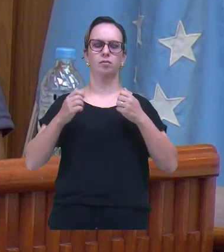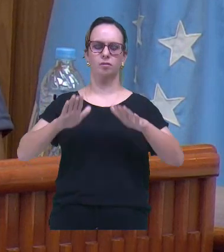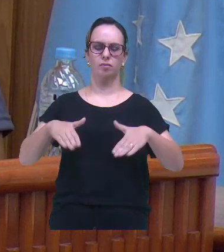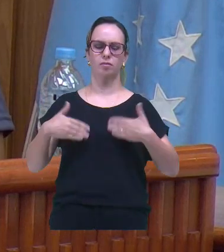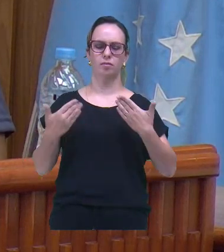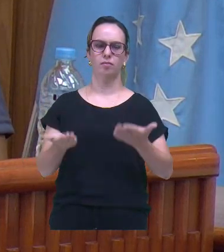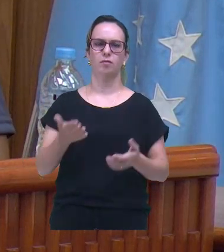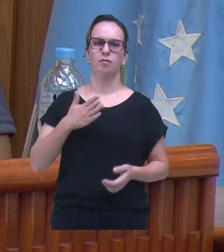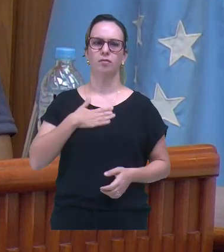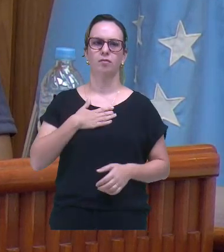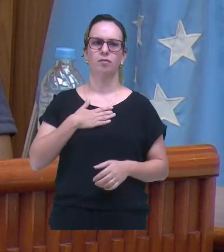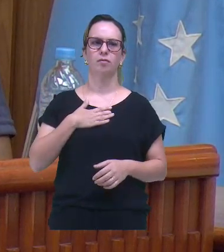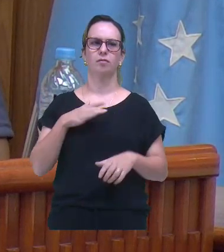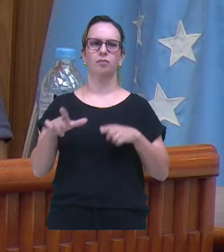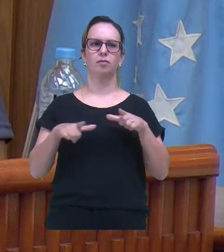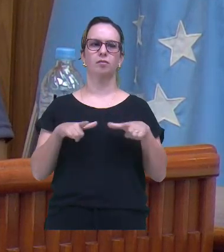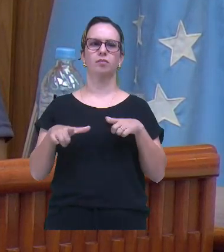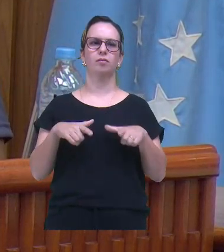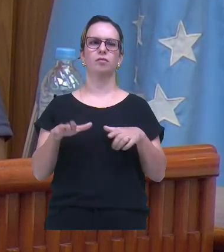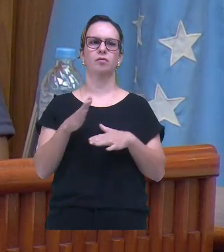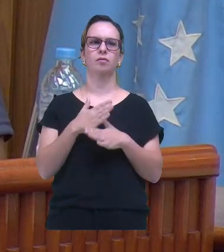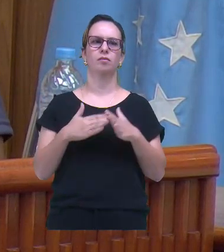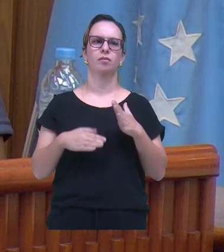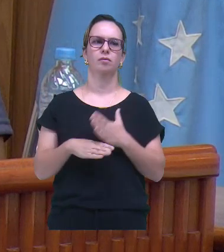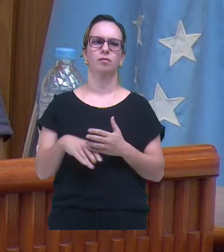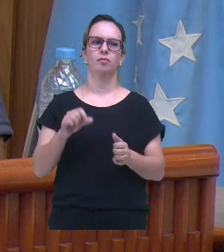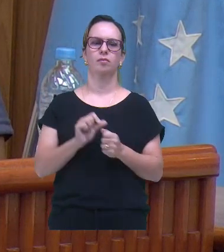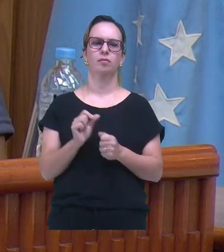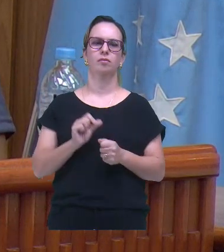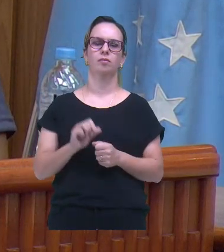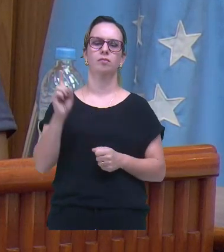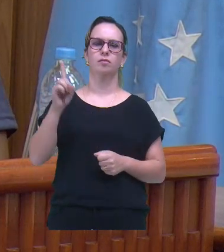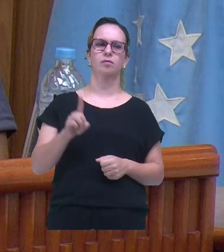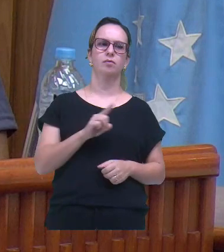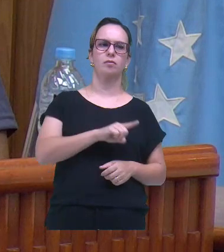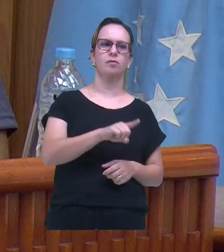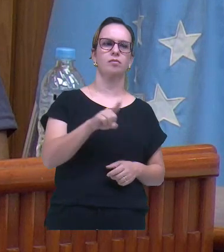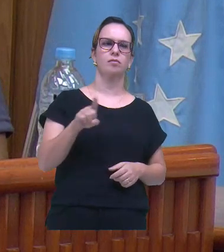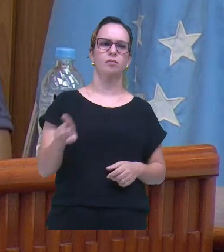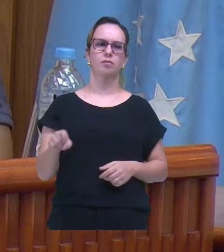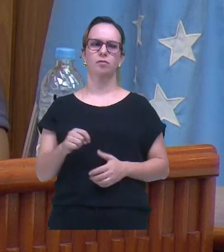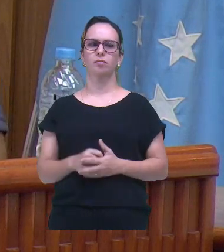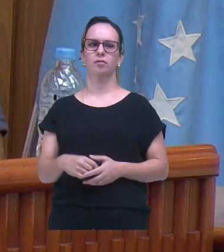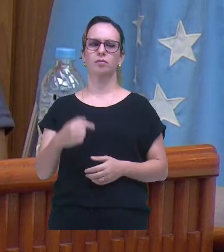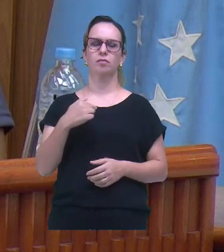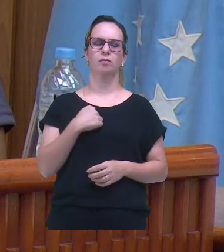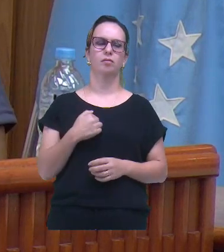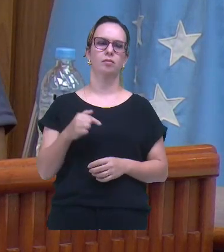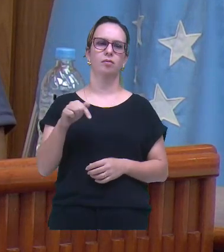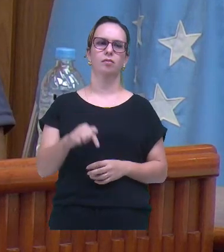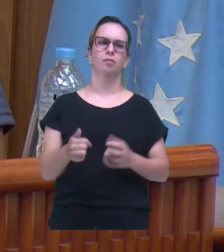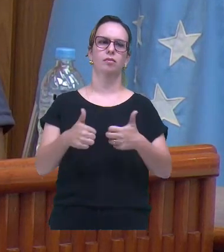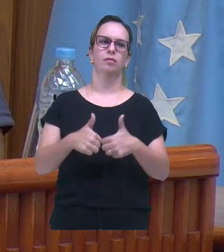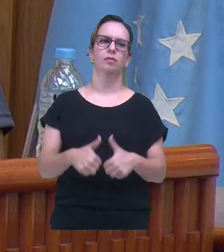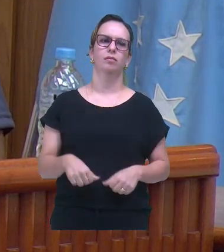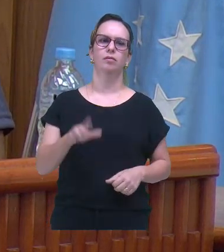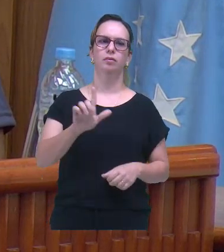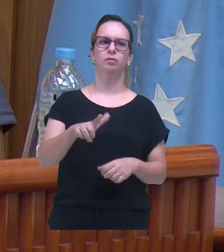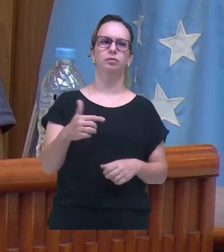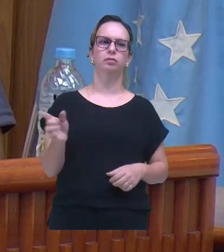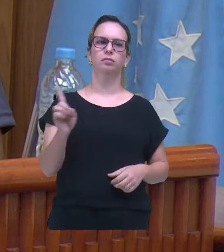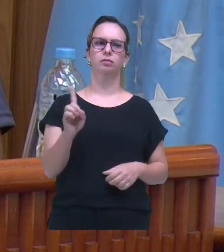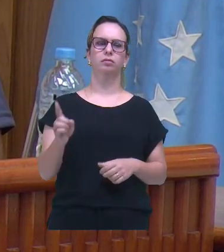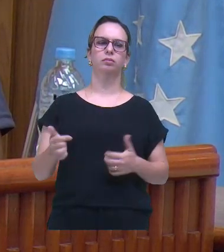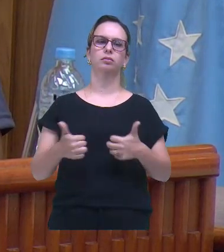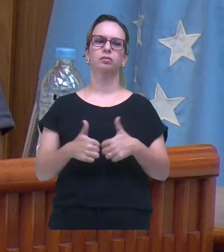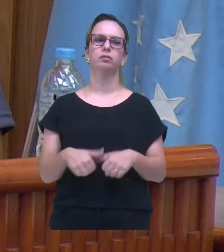trabalho. Tudo que faço é por vocês. Eu aqui estou e outros que não puderam